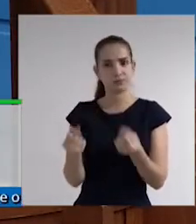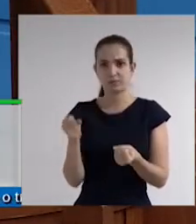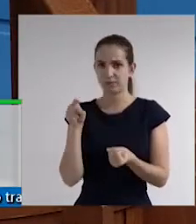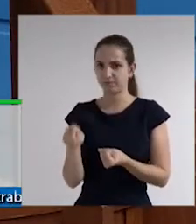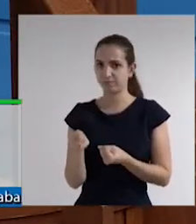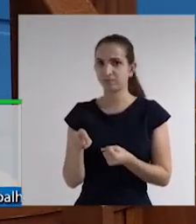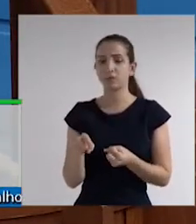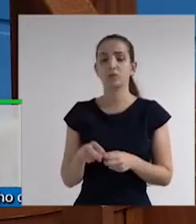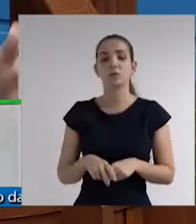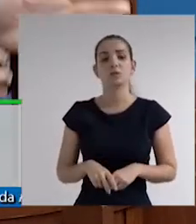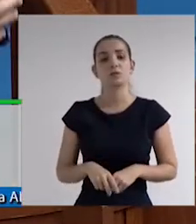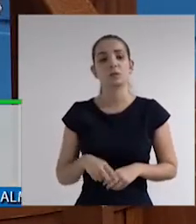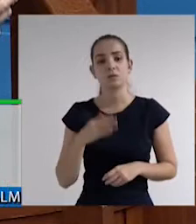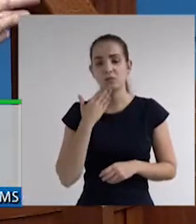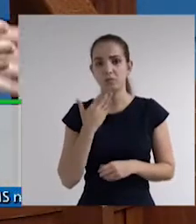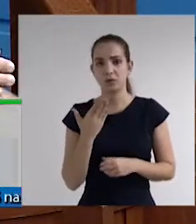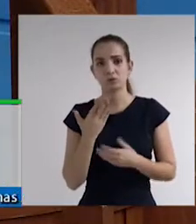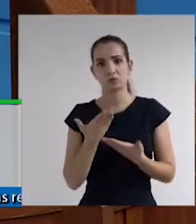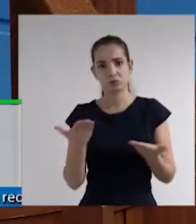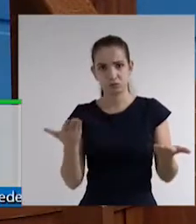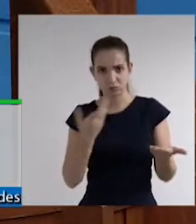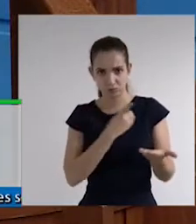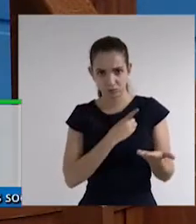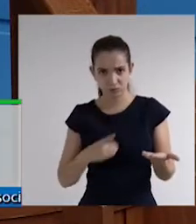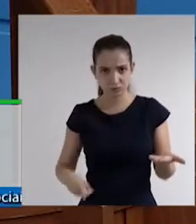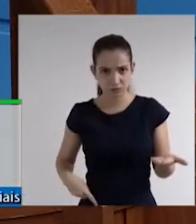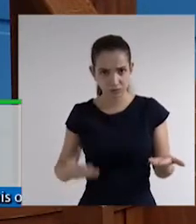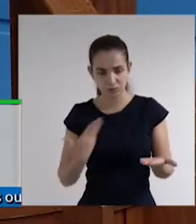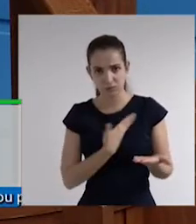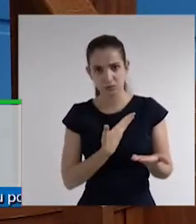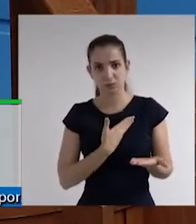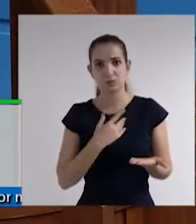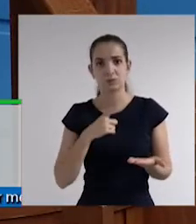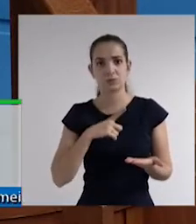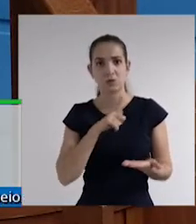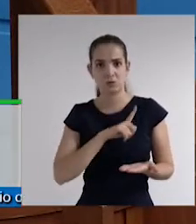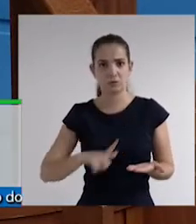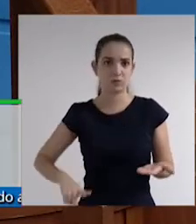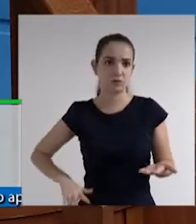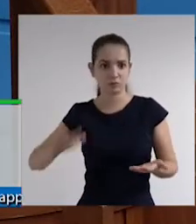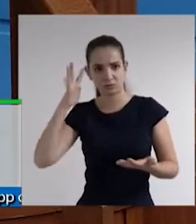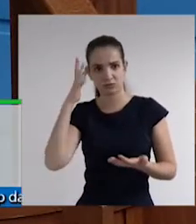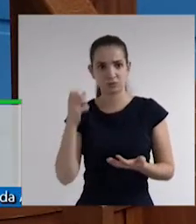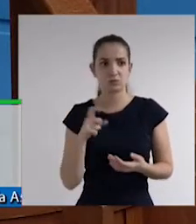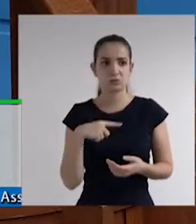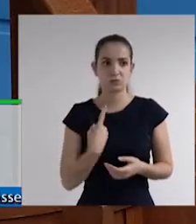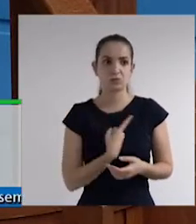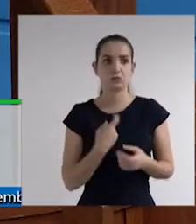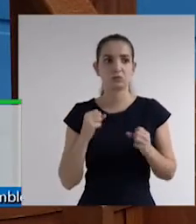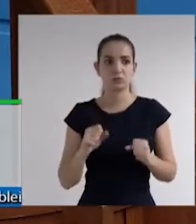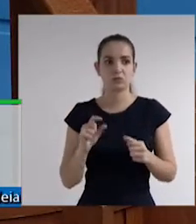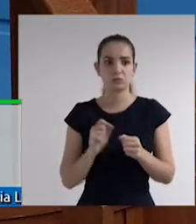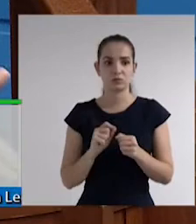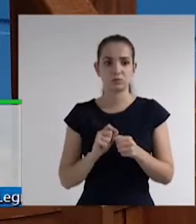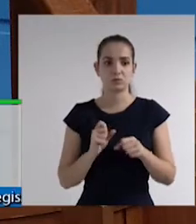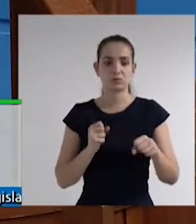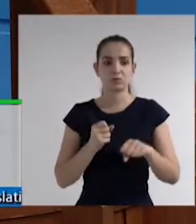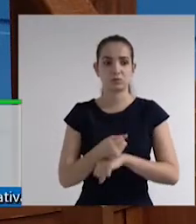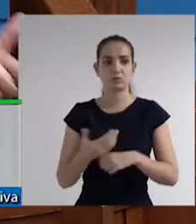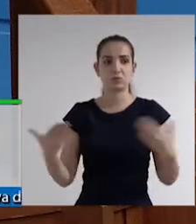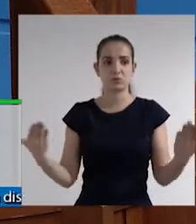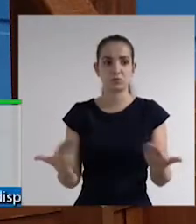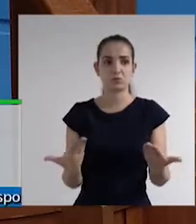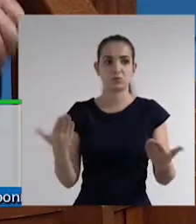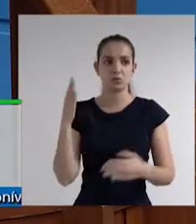peço aos nobres pares que, em saindo uma decisão lá da governadoria, que a gente possa fazer um esforço concentrado, hoje à